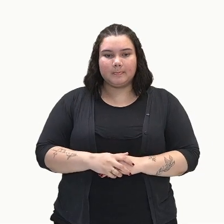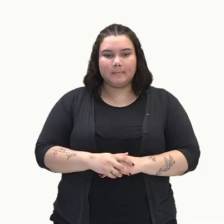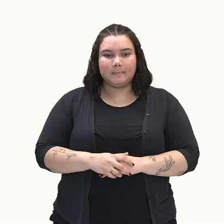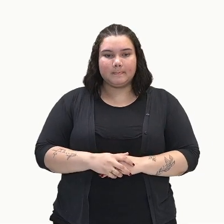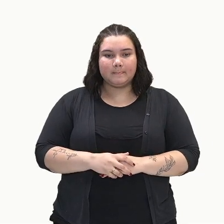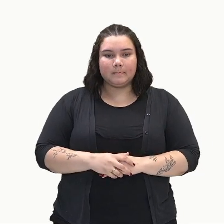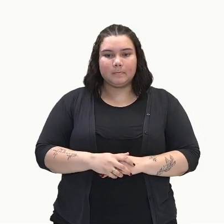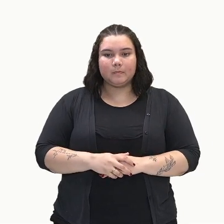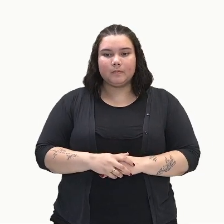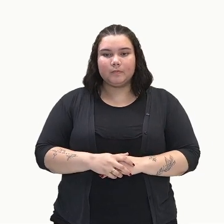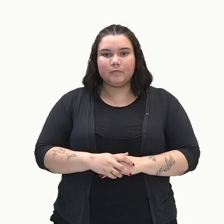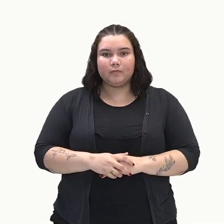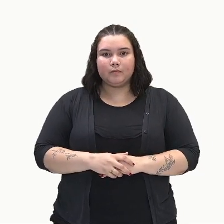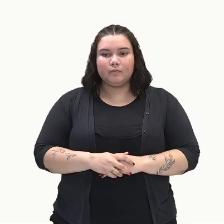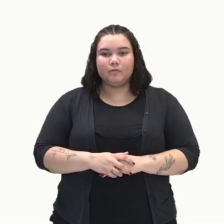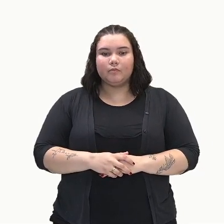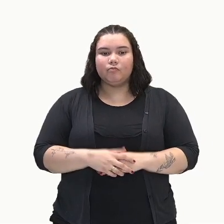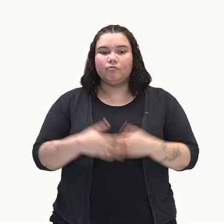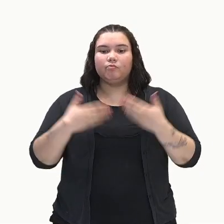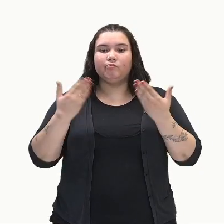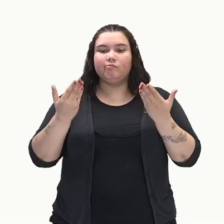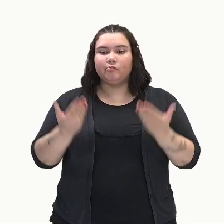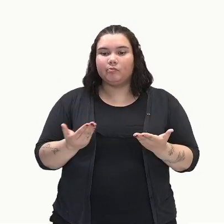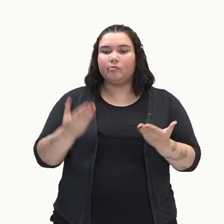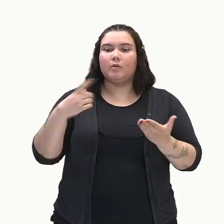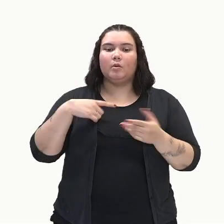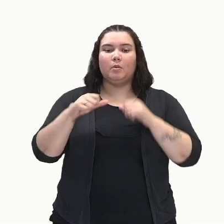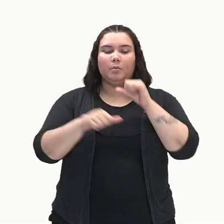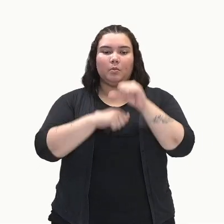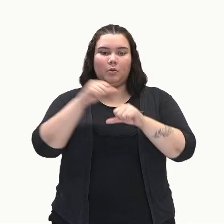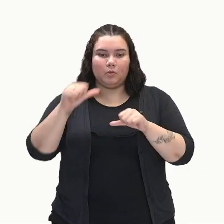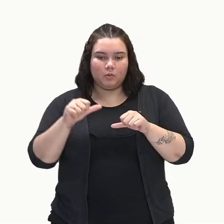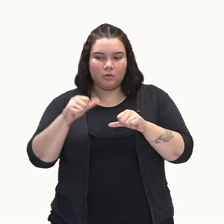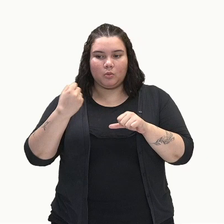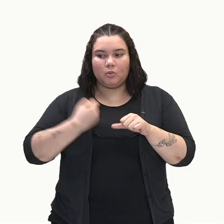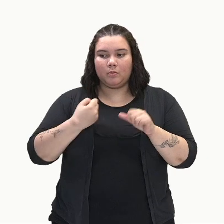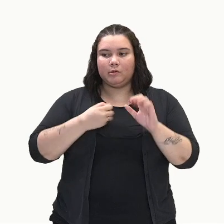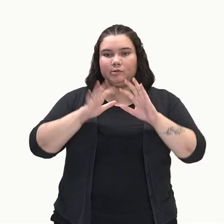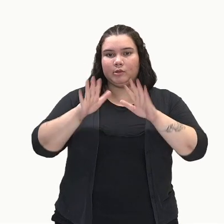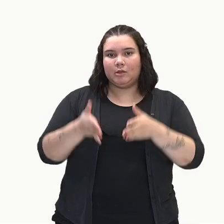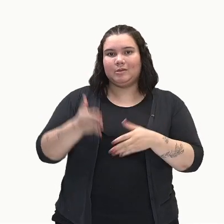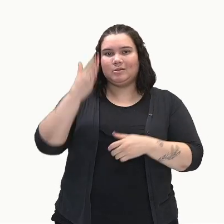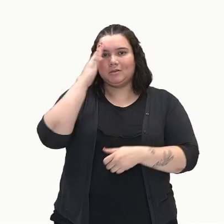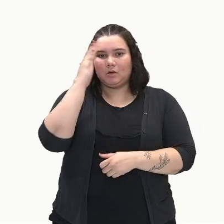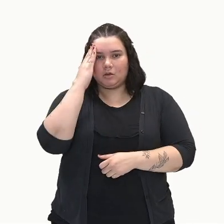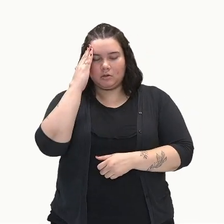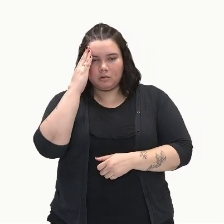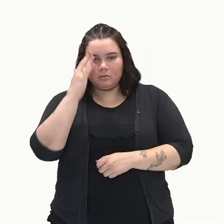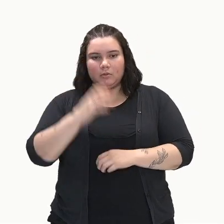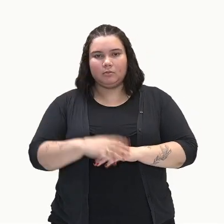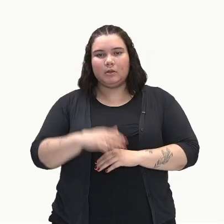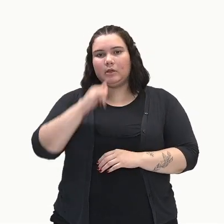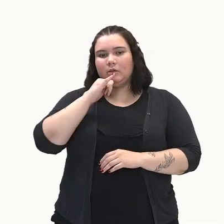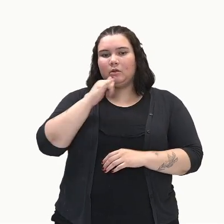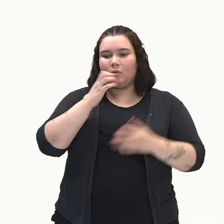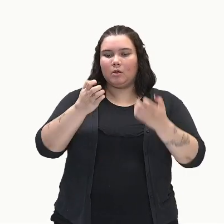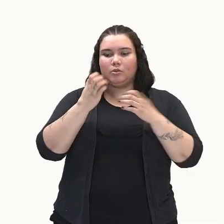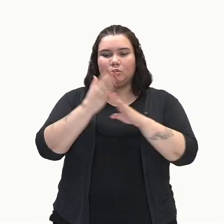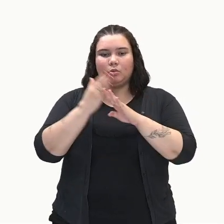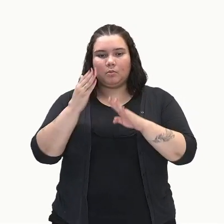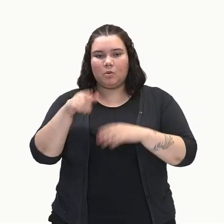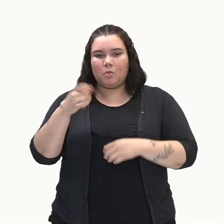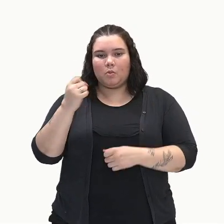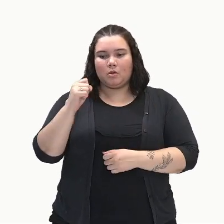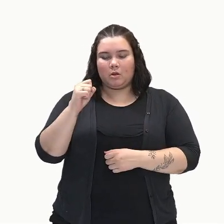ela. E aí eu vou substituir os valores que eu já conheço. Então, eu quero encontrar o oitavo termo. Eu vou chamar